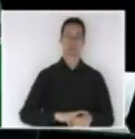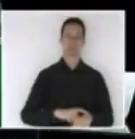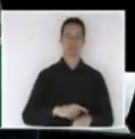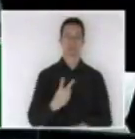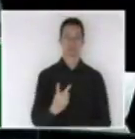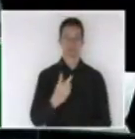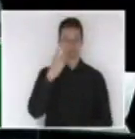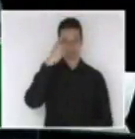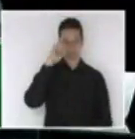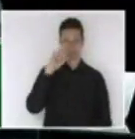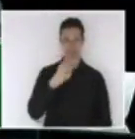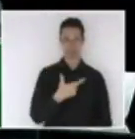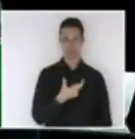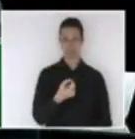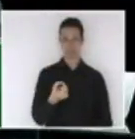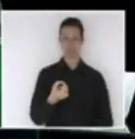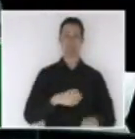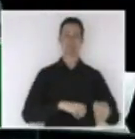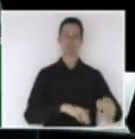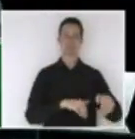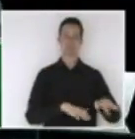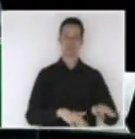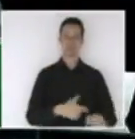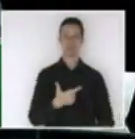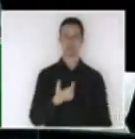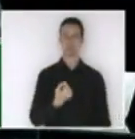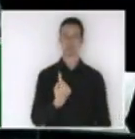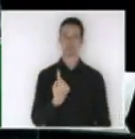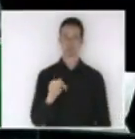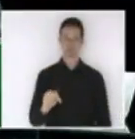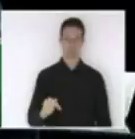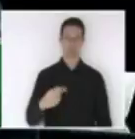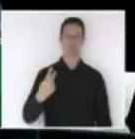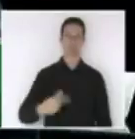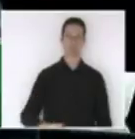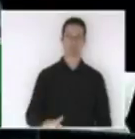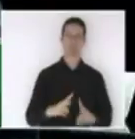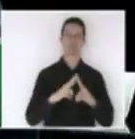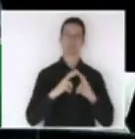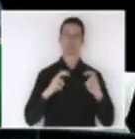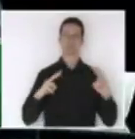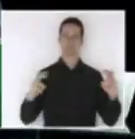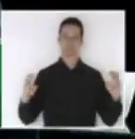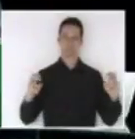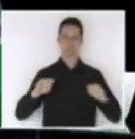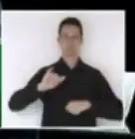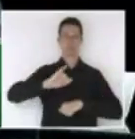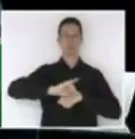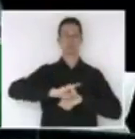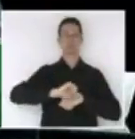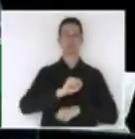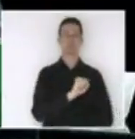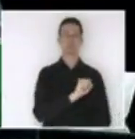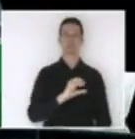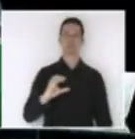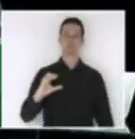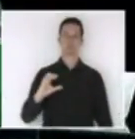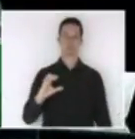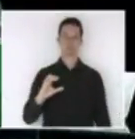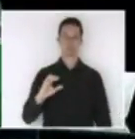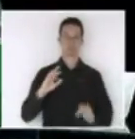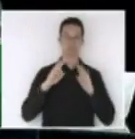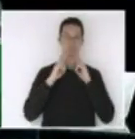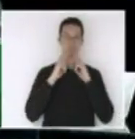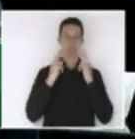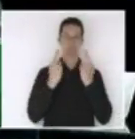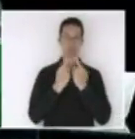20 de setembro do ano de 2017, nesta cidade de Florianópolis, capital do Estado de Santa Catarina,